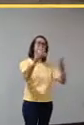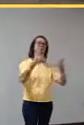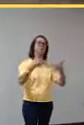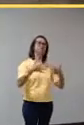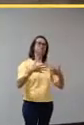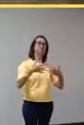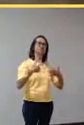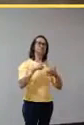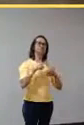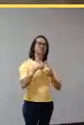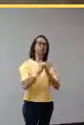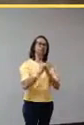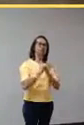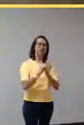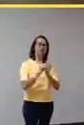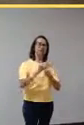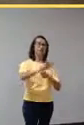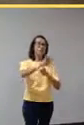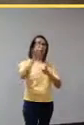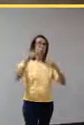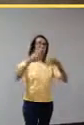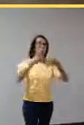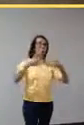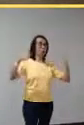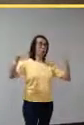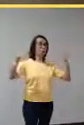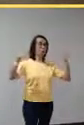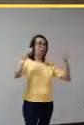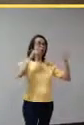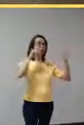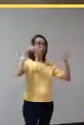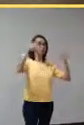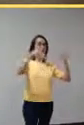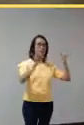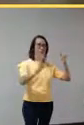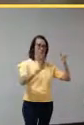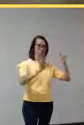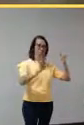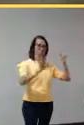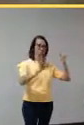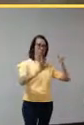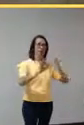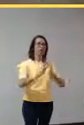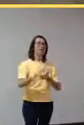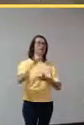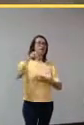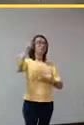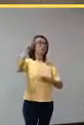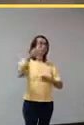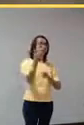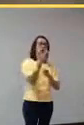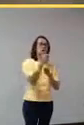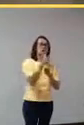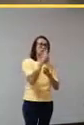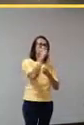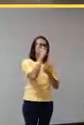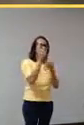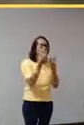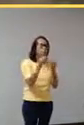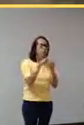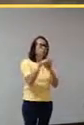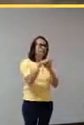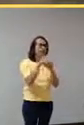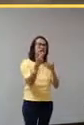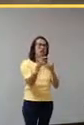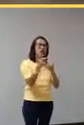dia da abertura e foi com ele depois num horário que não tinha público. E